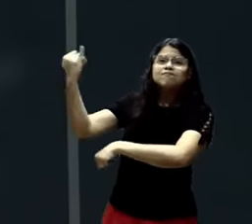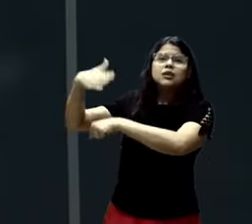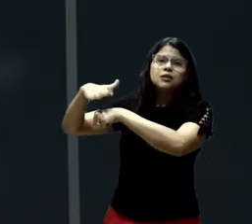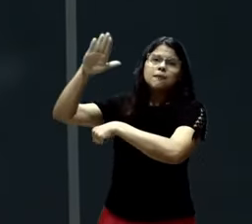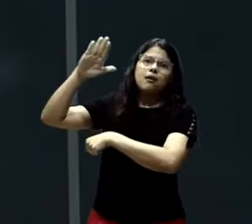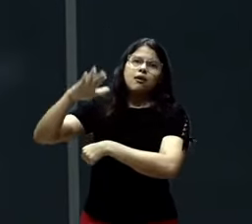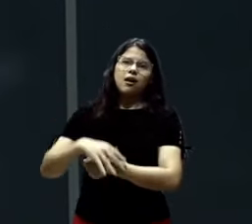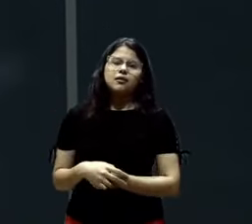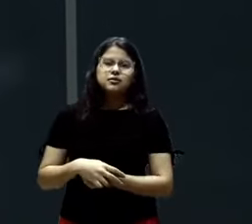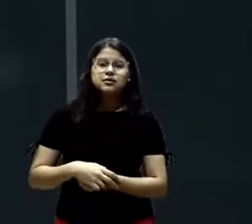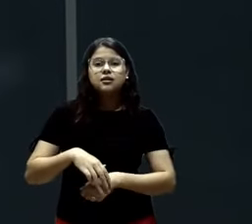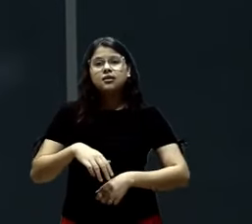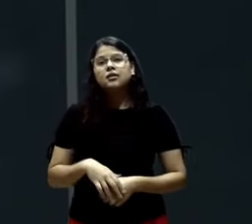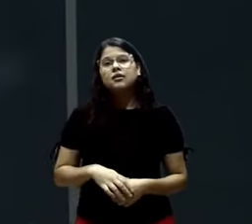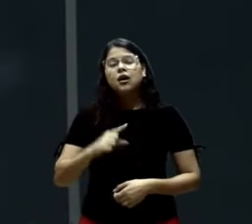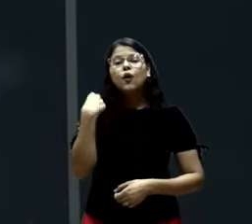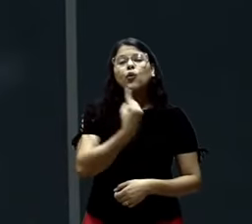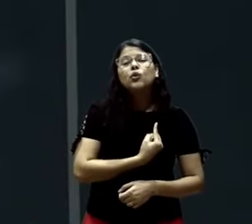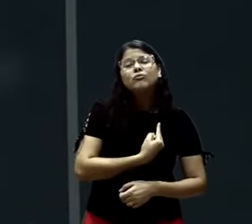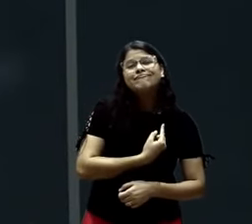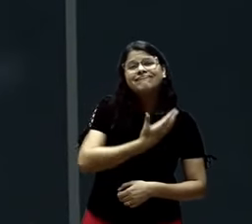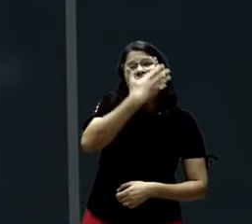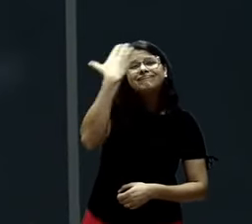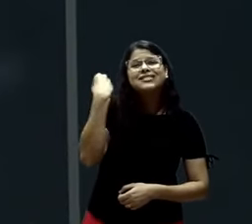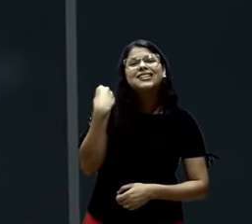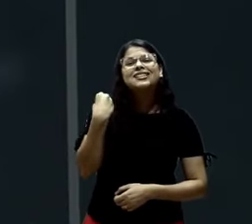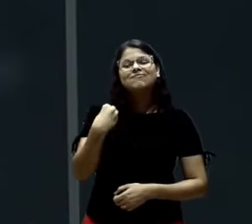E nós estamos esquecendo disso.